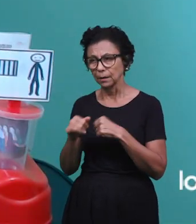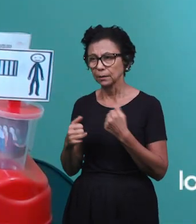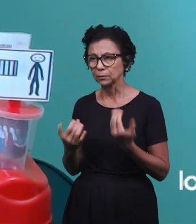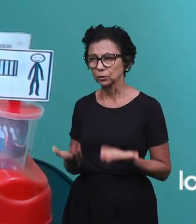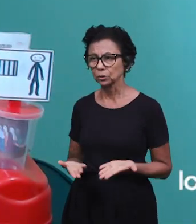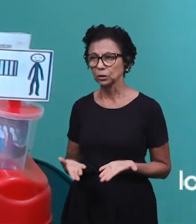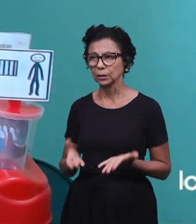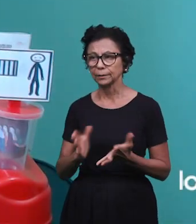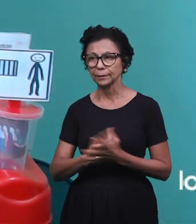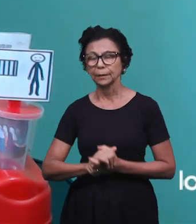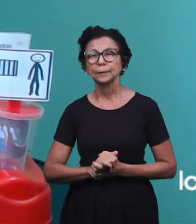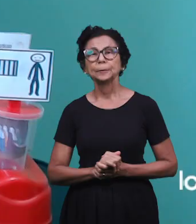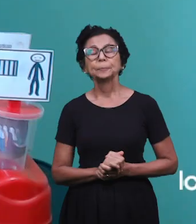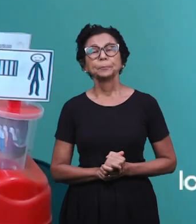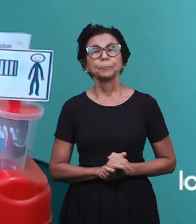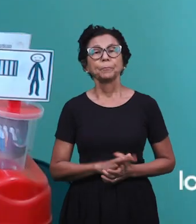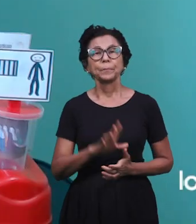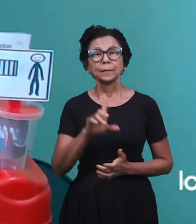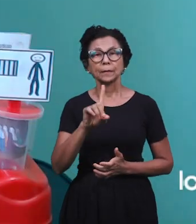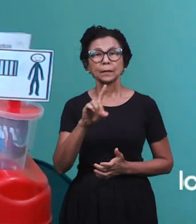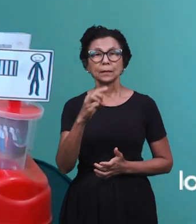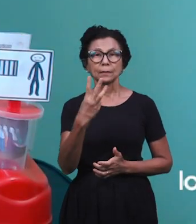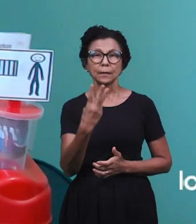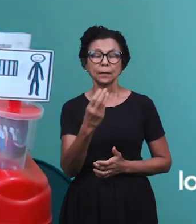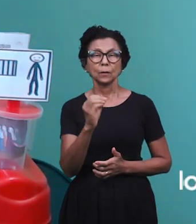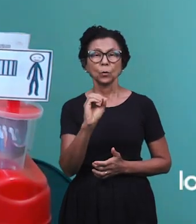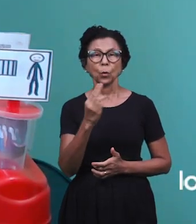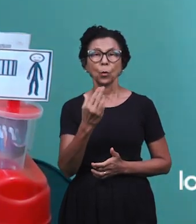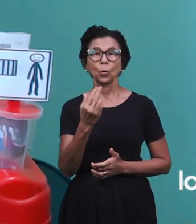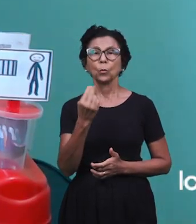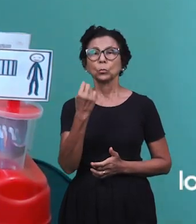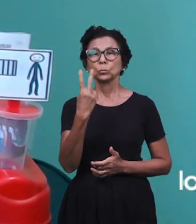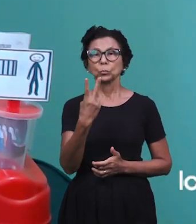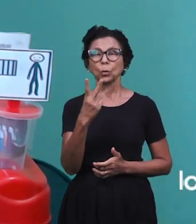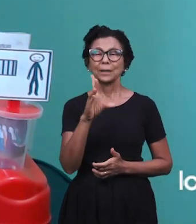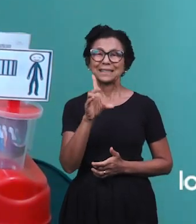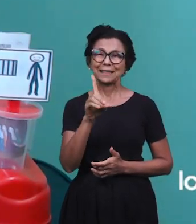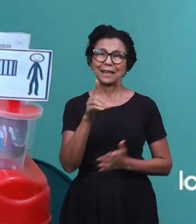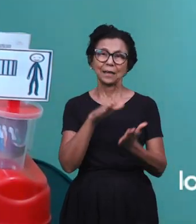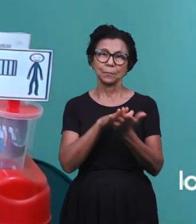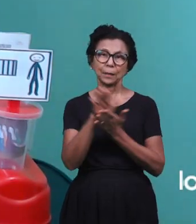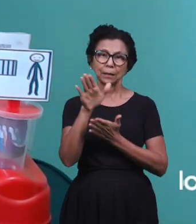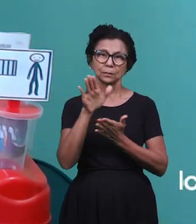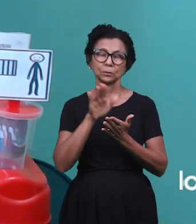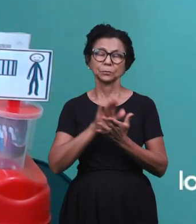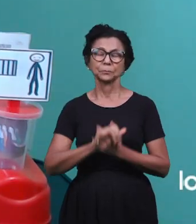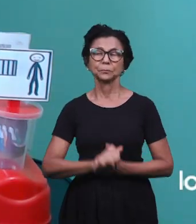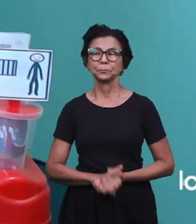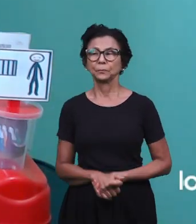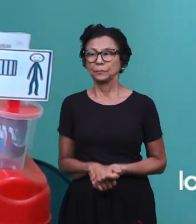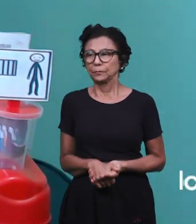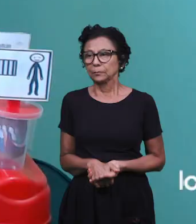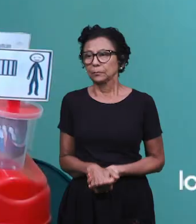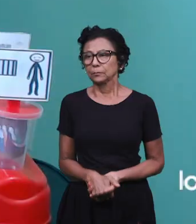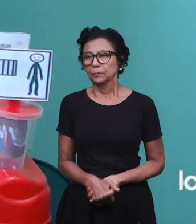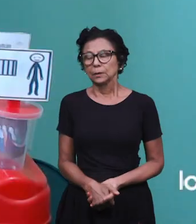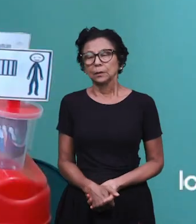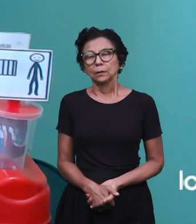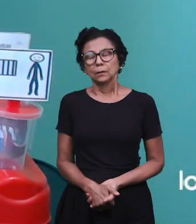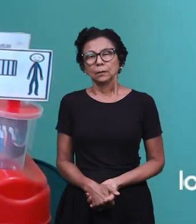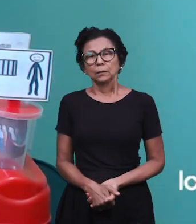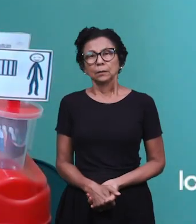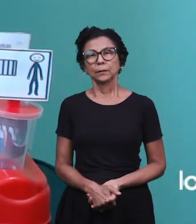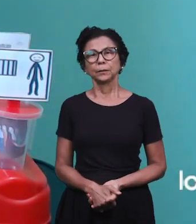nós chamamos de 3D, né? Ou 2D, que é impresso. É ali no slide. Não importa se 3D,